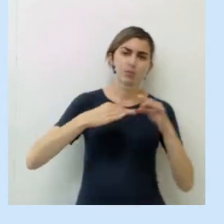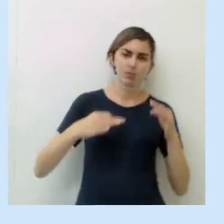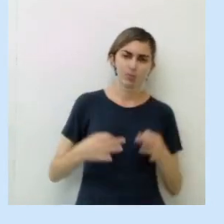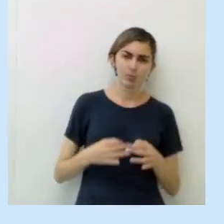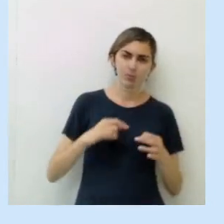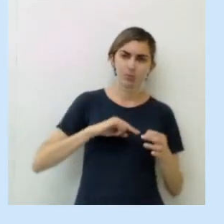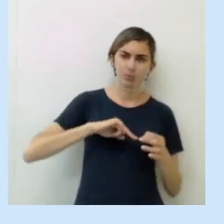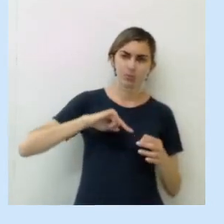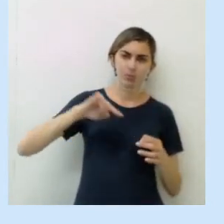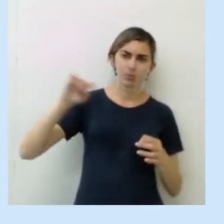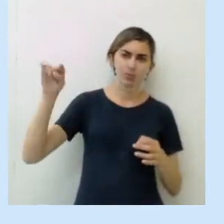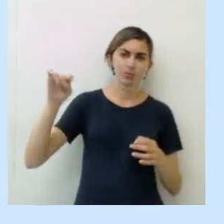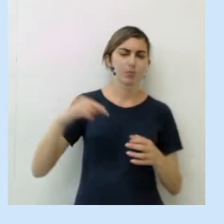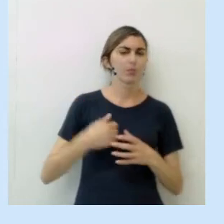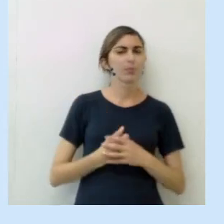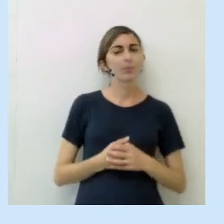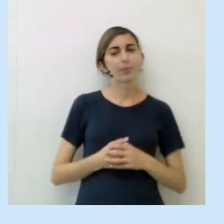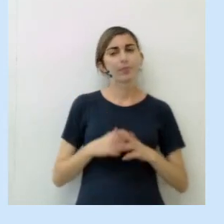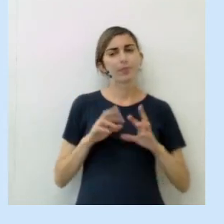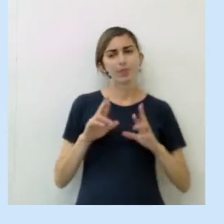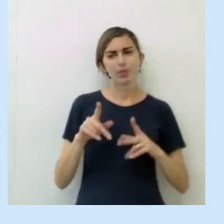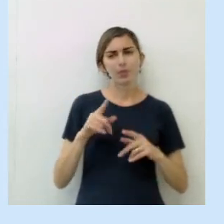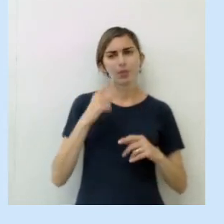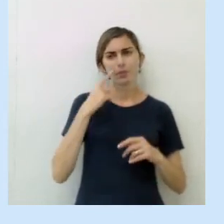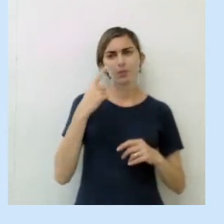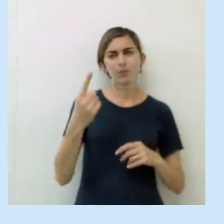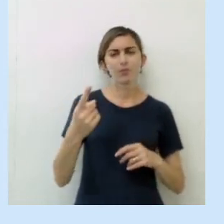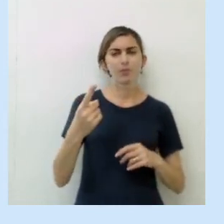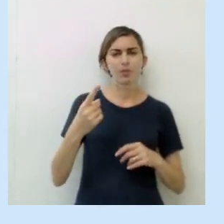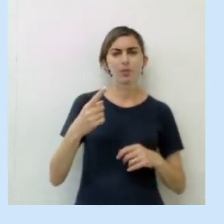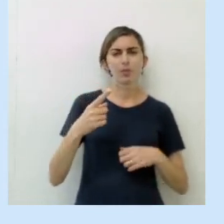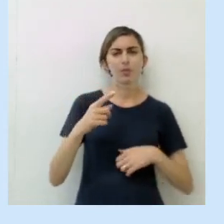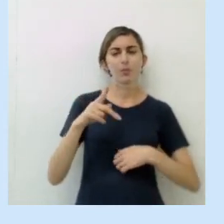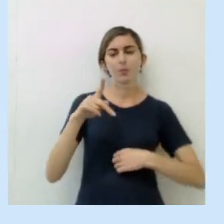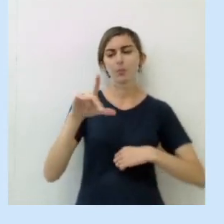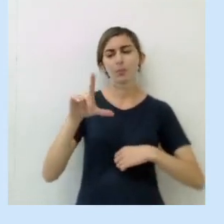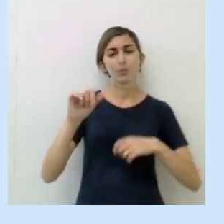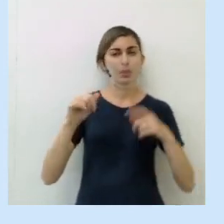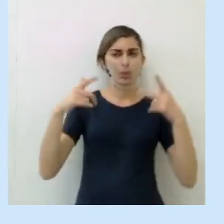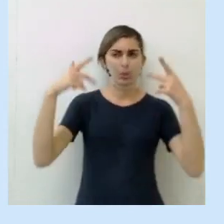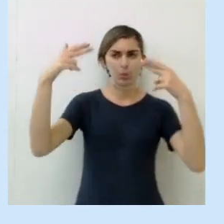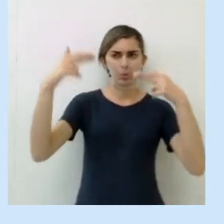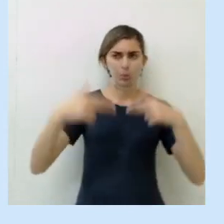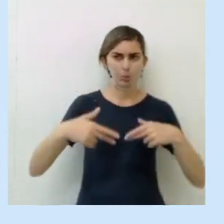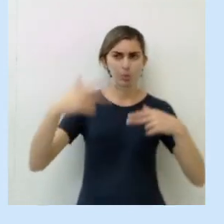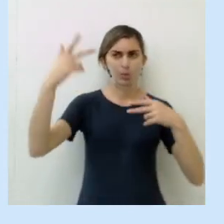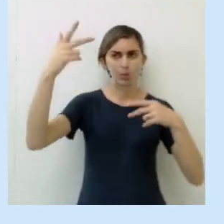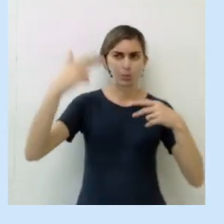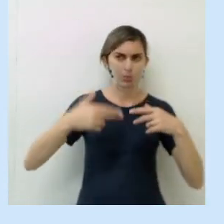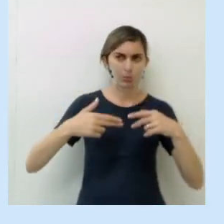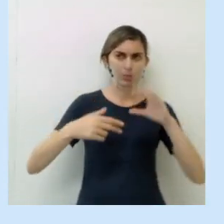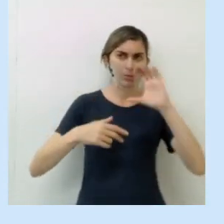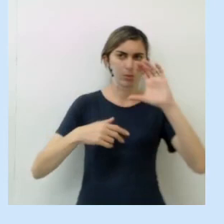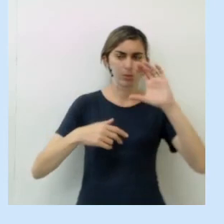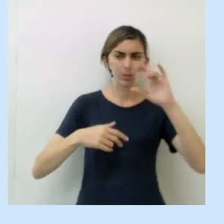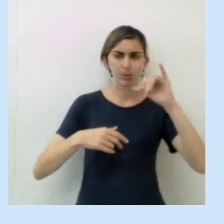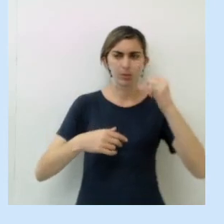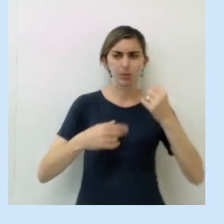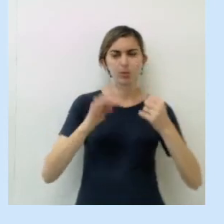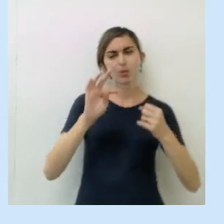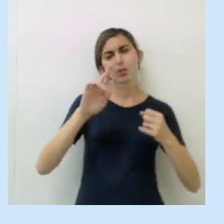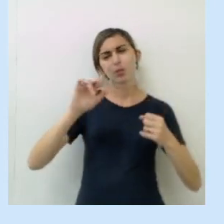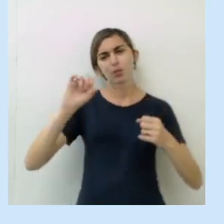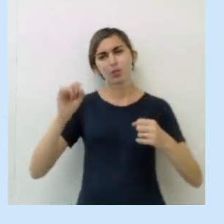Estou passando com ele aí, certo? E você observa planos iguais. Aqui é o cis e aqui o